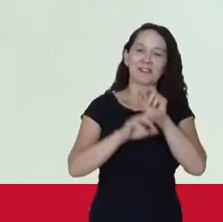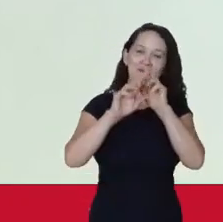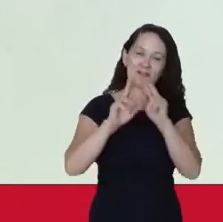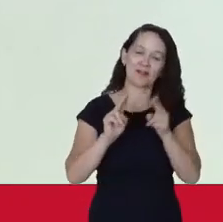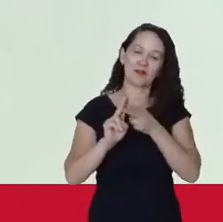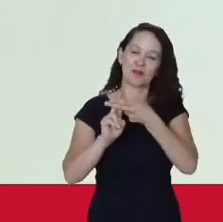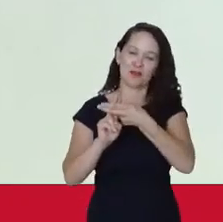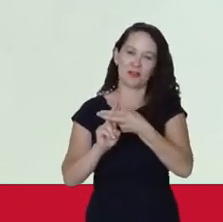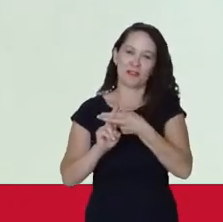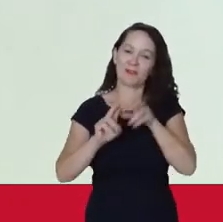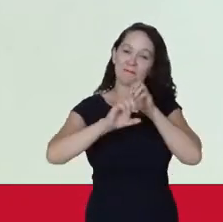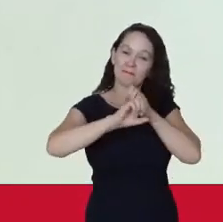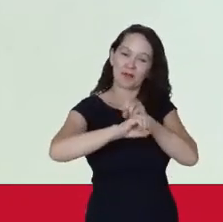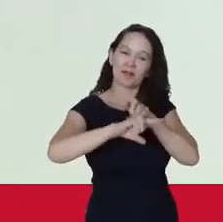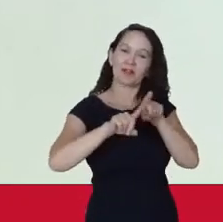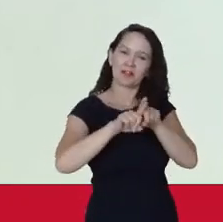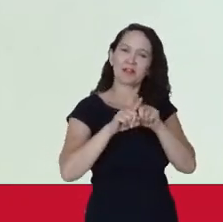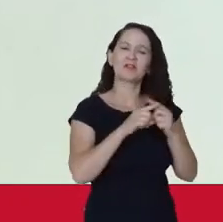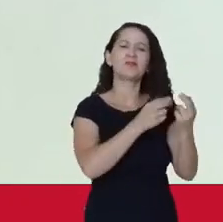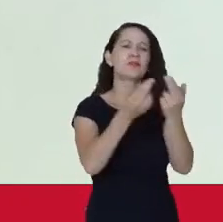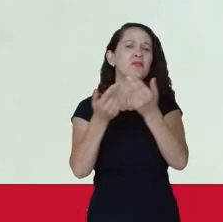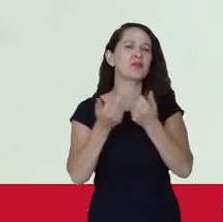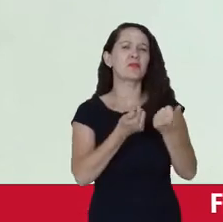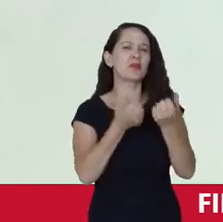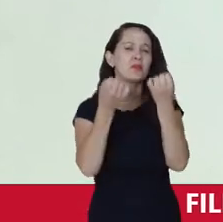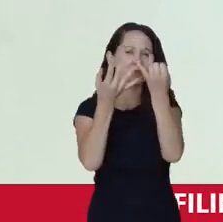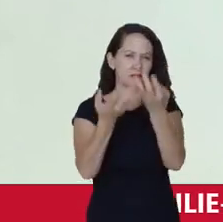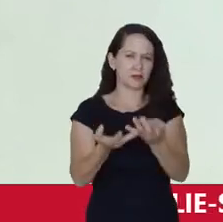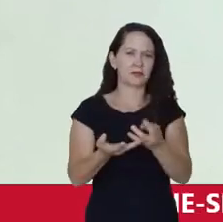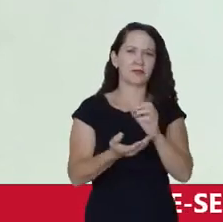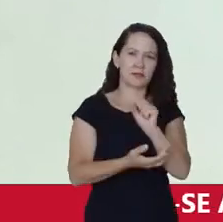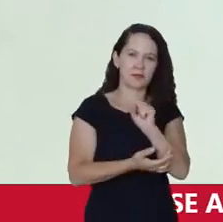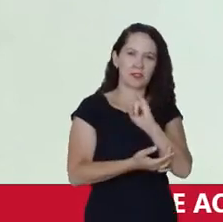a educação, não diferente disso. Foi bem dito pela